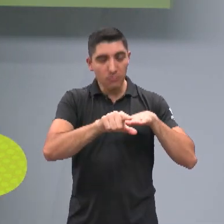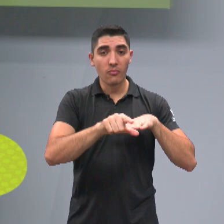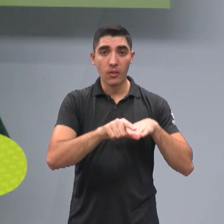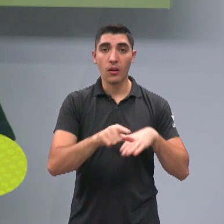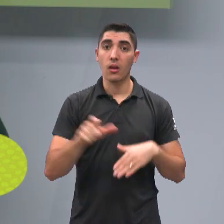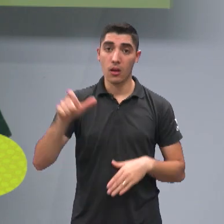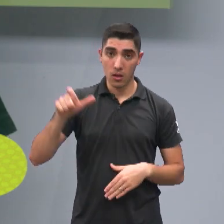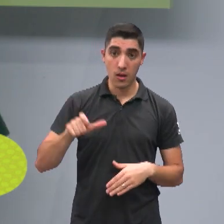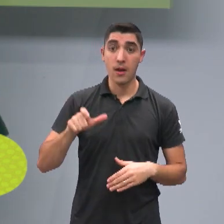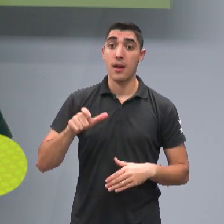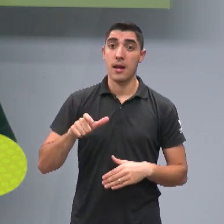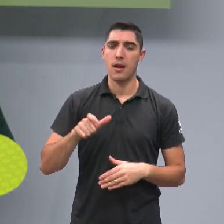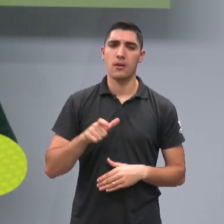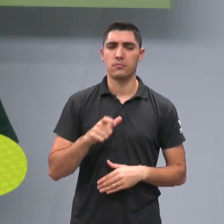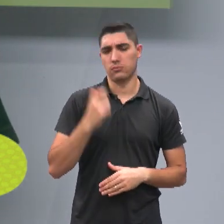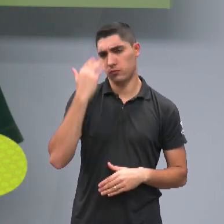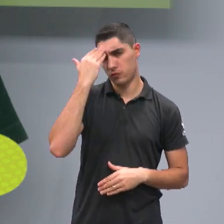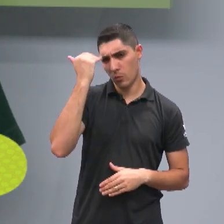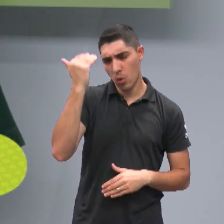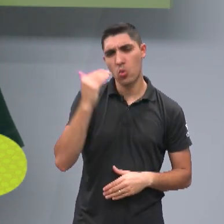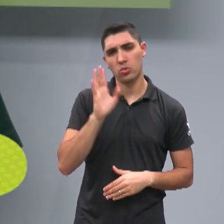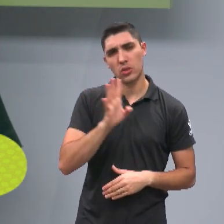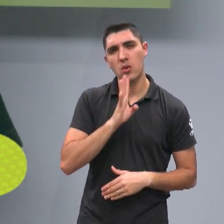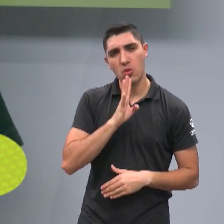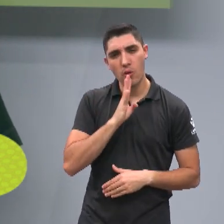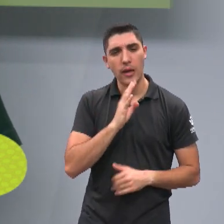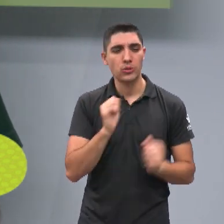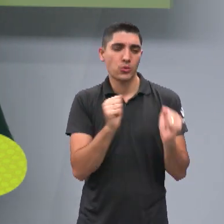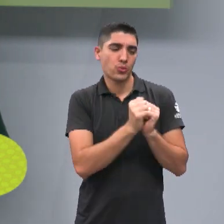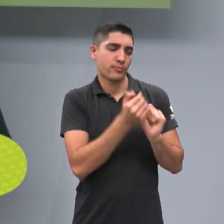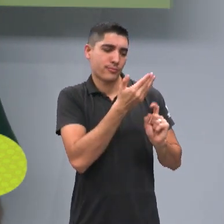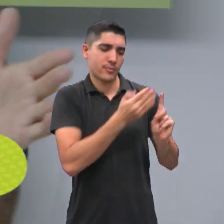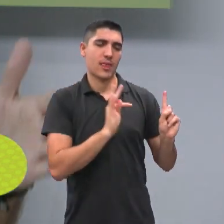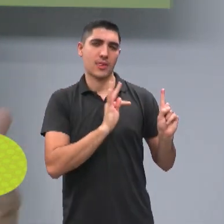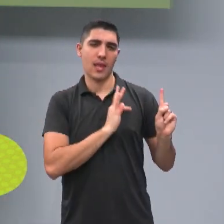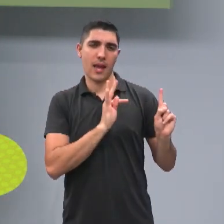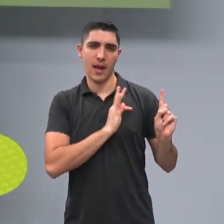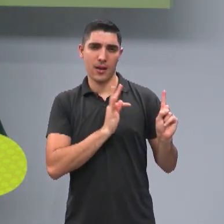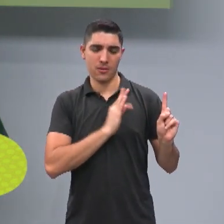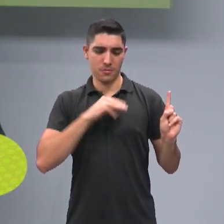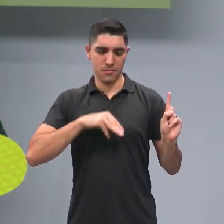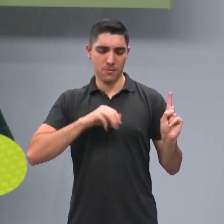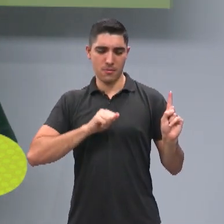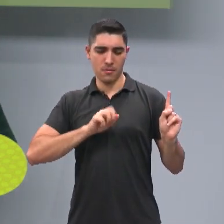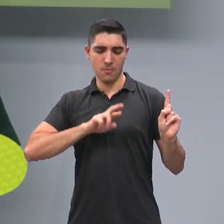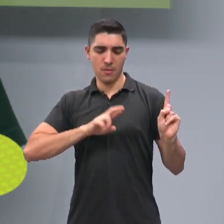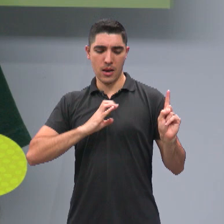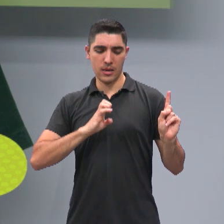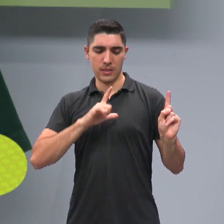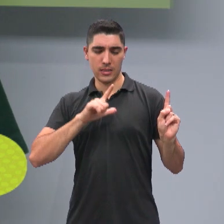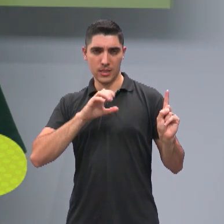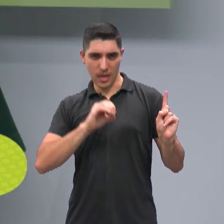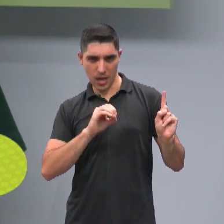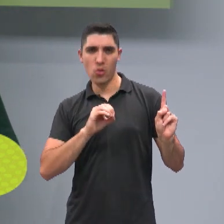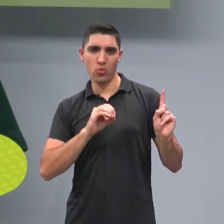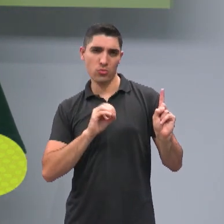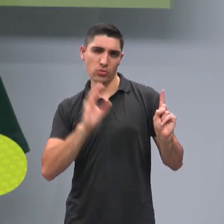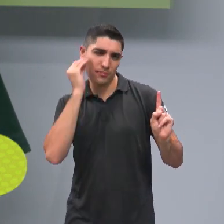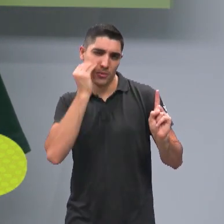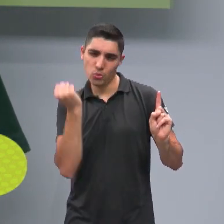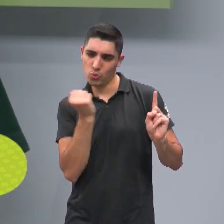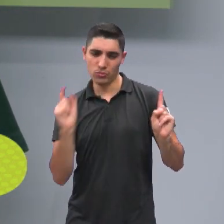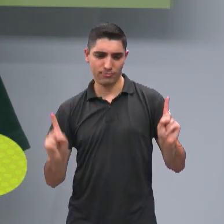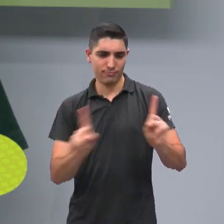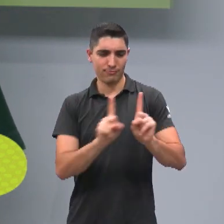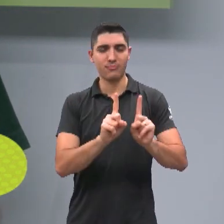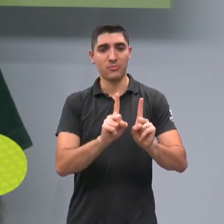que é conhecido, né, que já trabalhou com o Marcelo no Sertãozinho e também no Taquaritinga, então chega com essa credencial aí